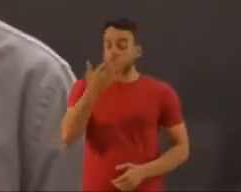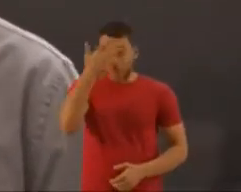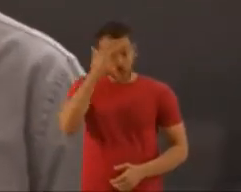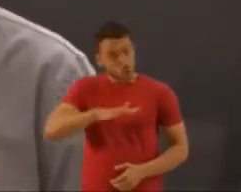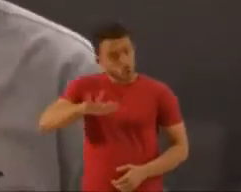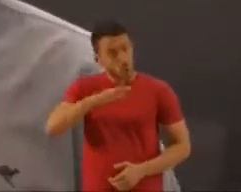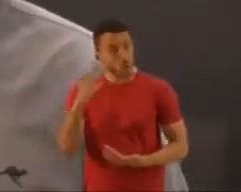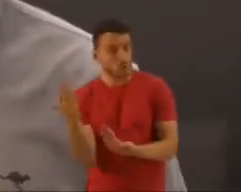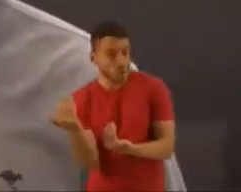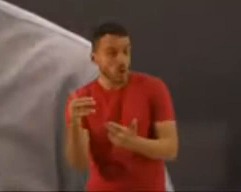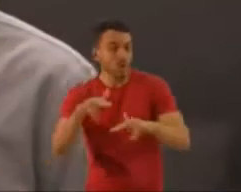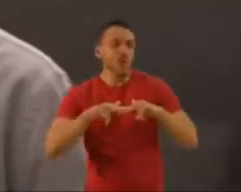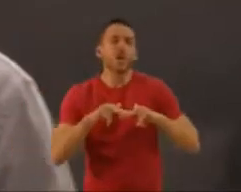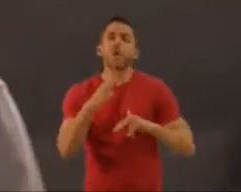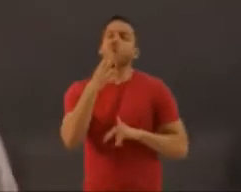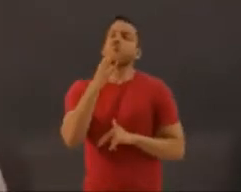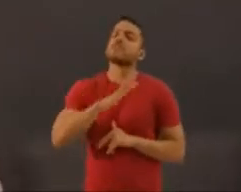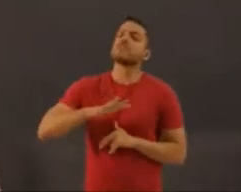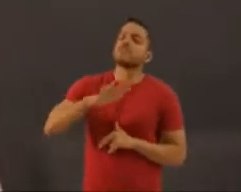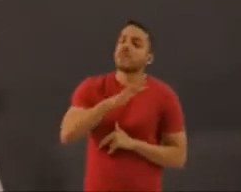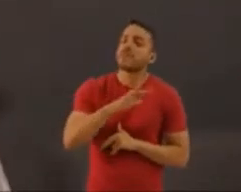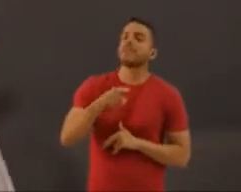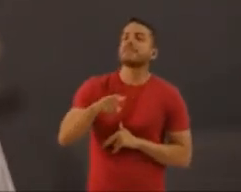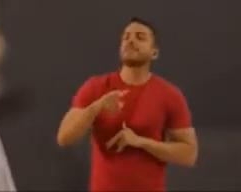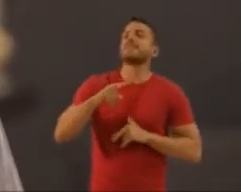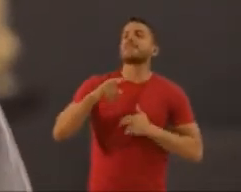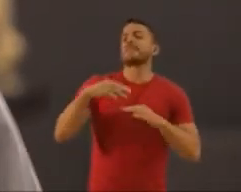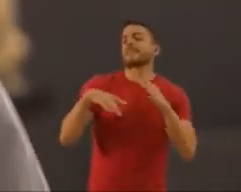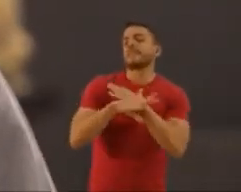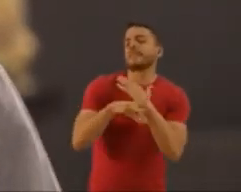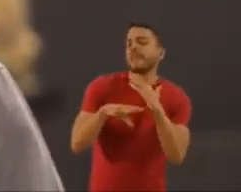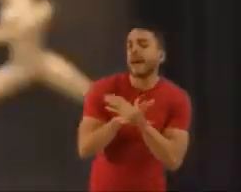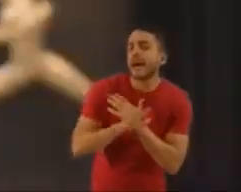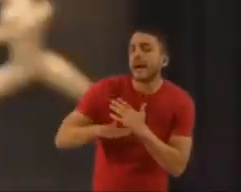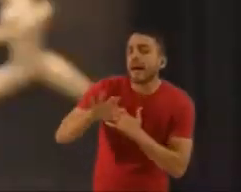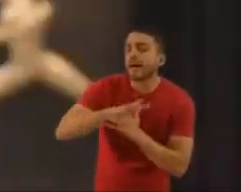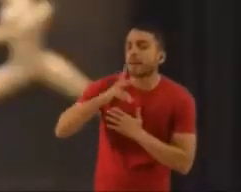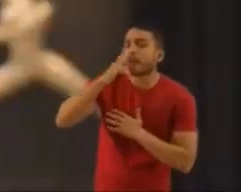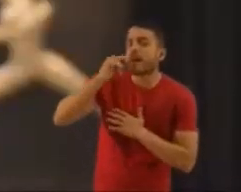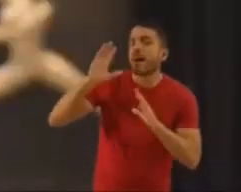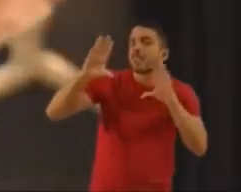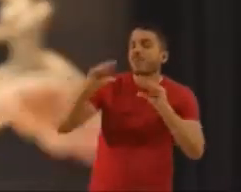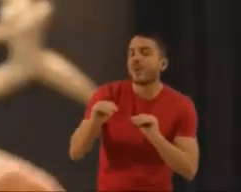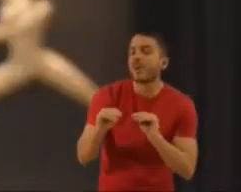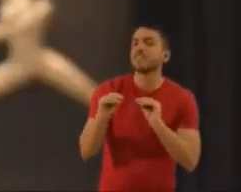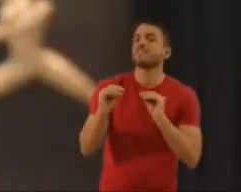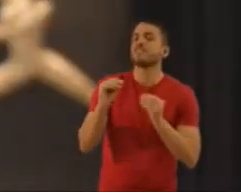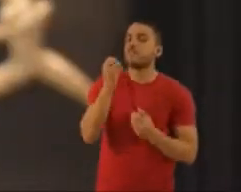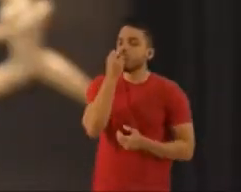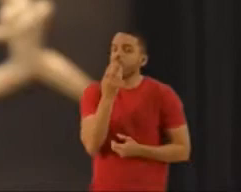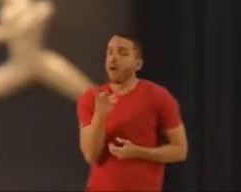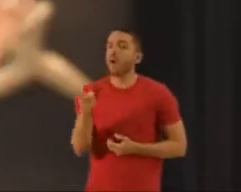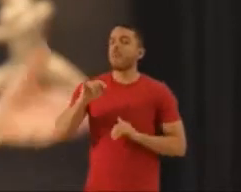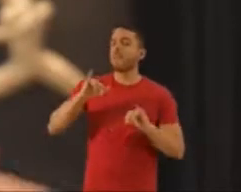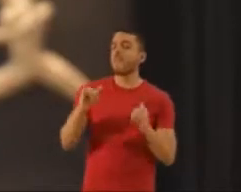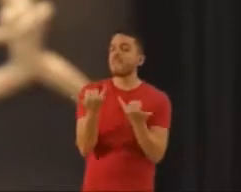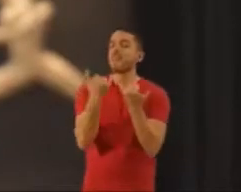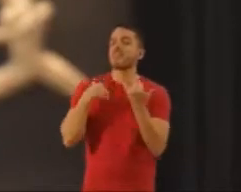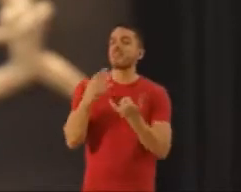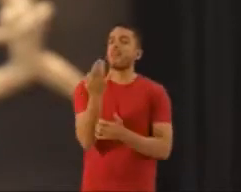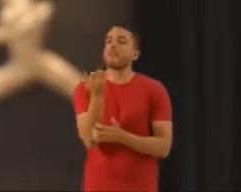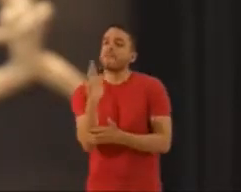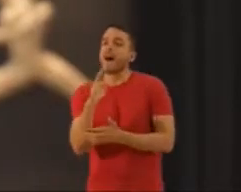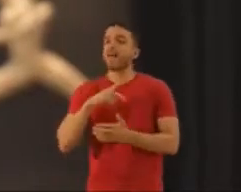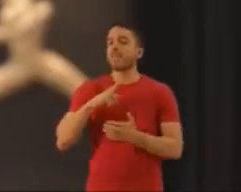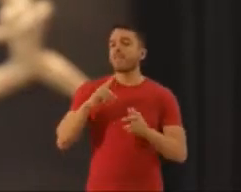na cidade, faz com que a noite de Marília seja uma noite bastante interessante também. Barzinhos onde você consegue escutar uma música no